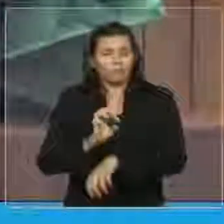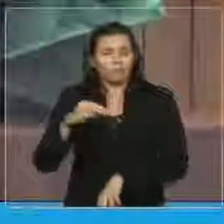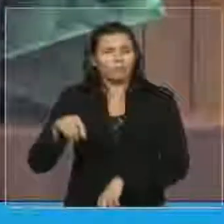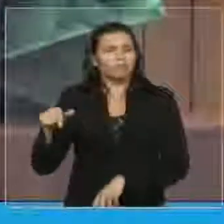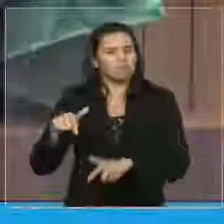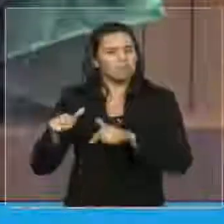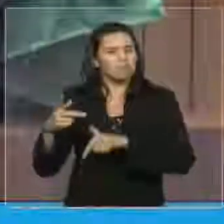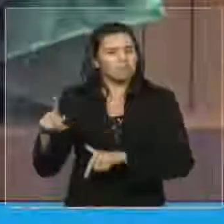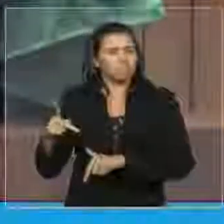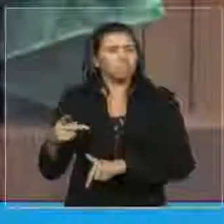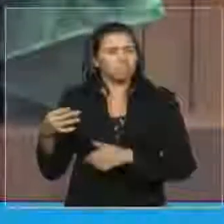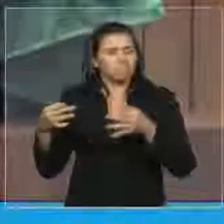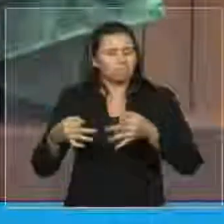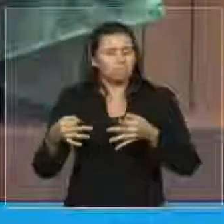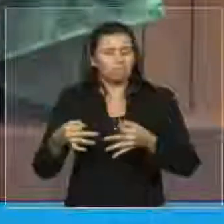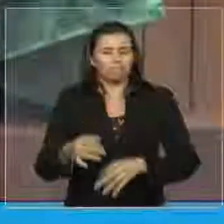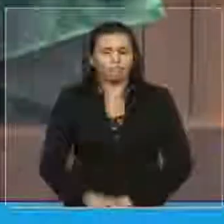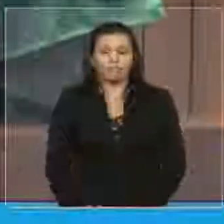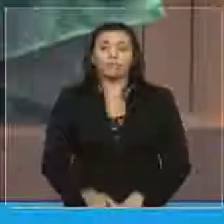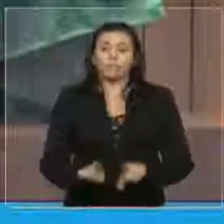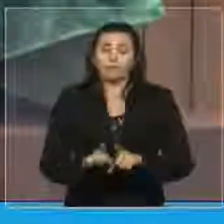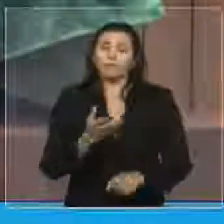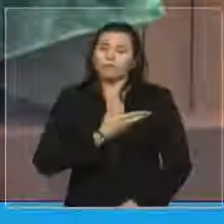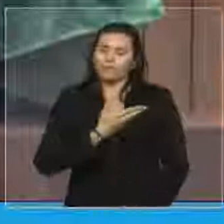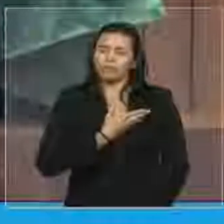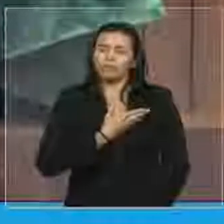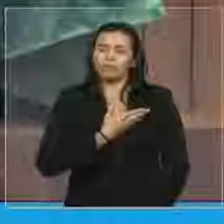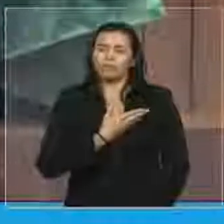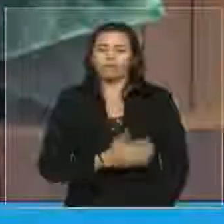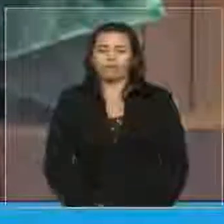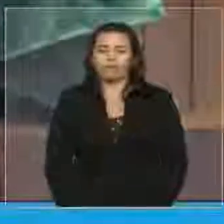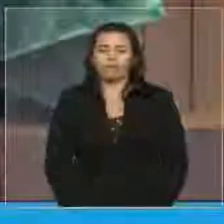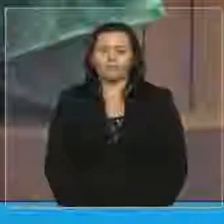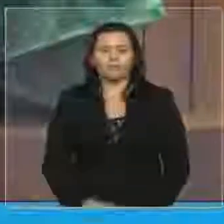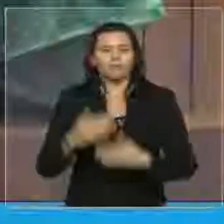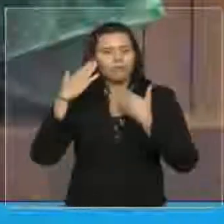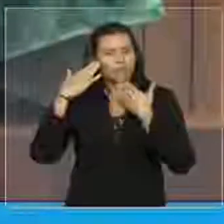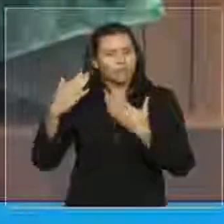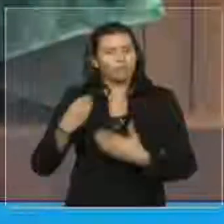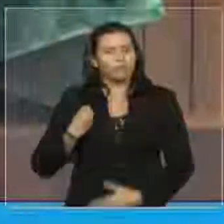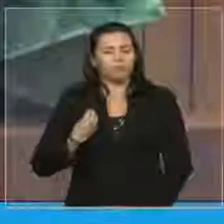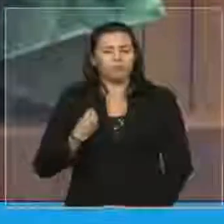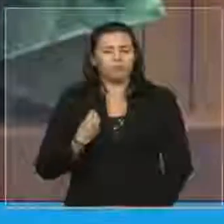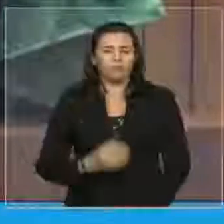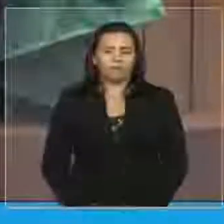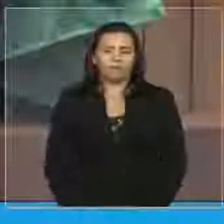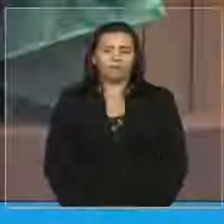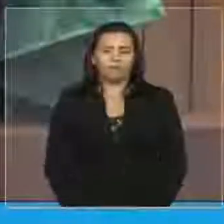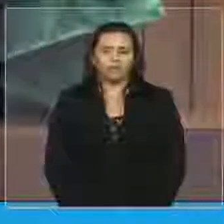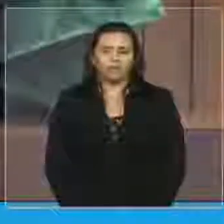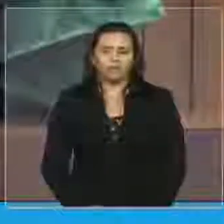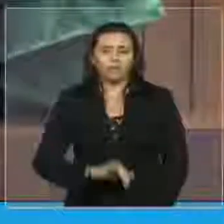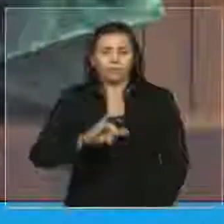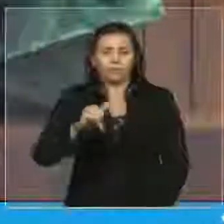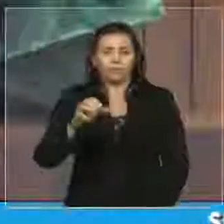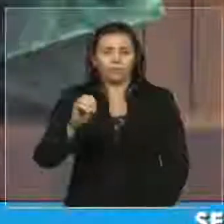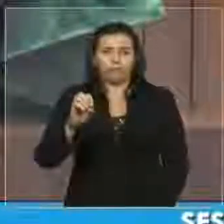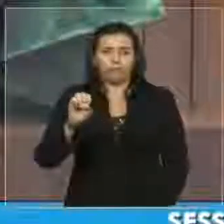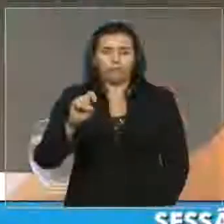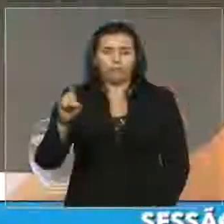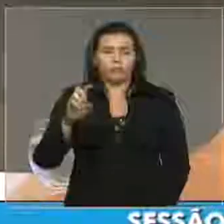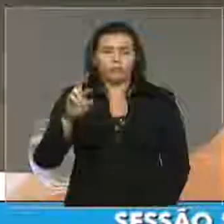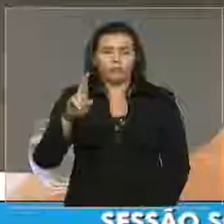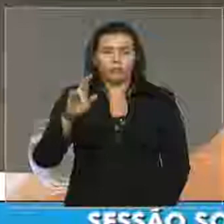Agradecer a presença do nosso amigo também, colega, não ex-colega, né, Furtado? José Ribamar Caldas